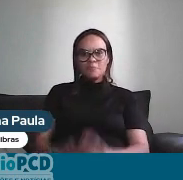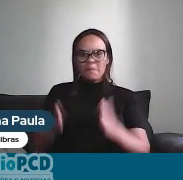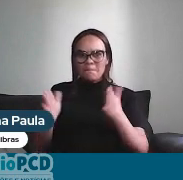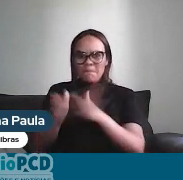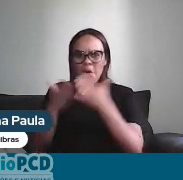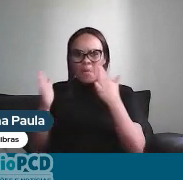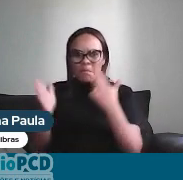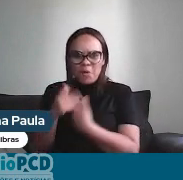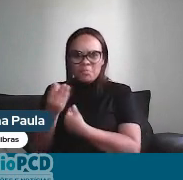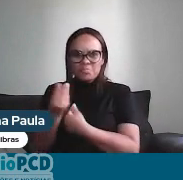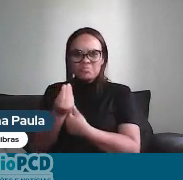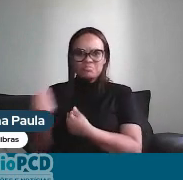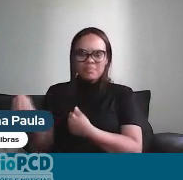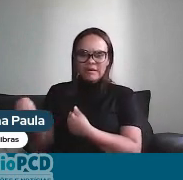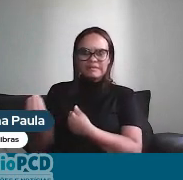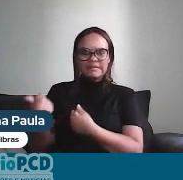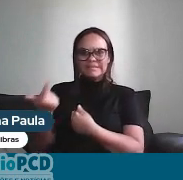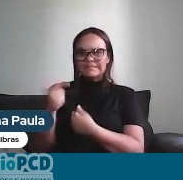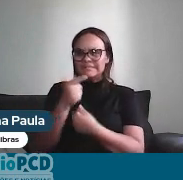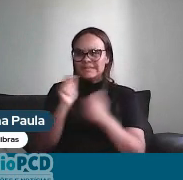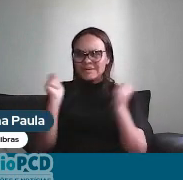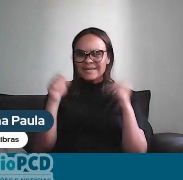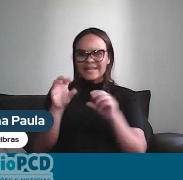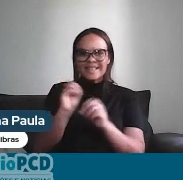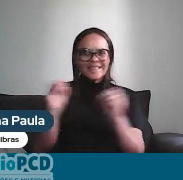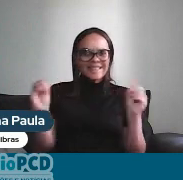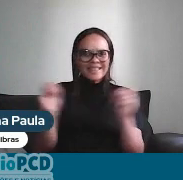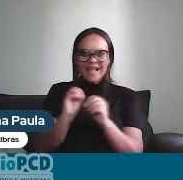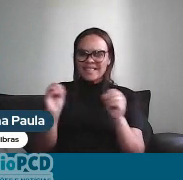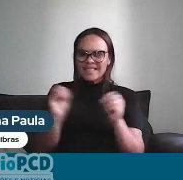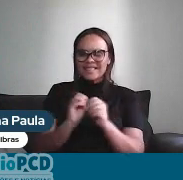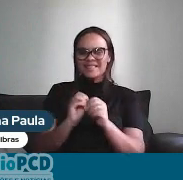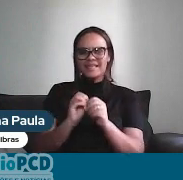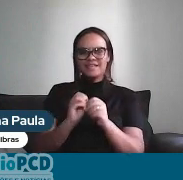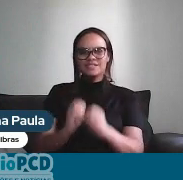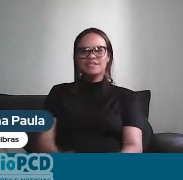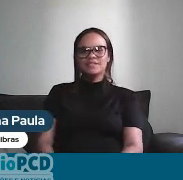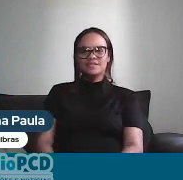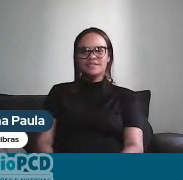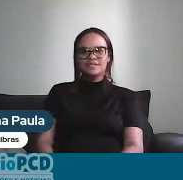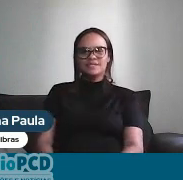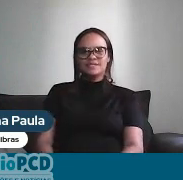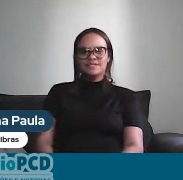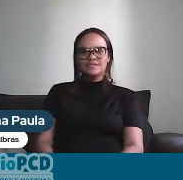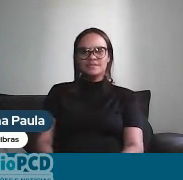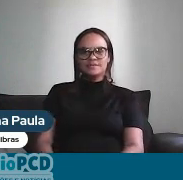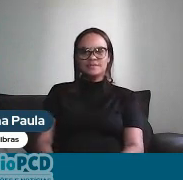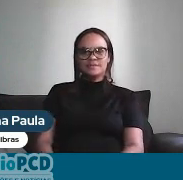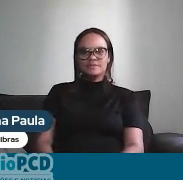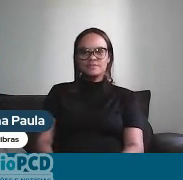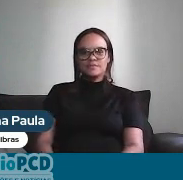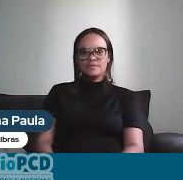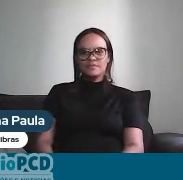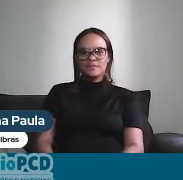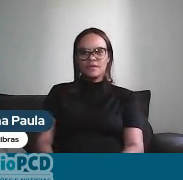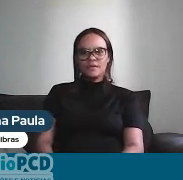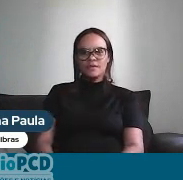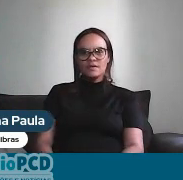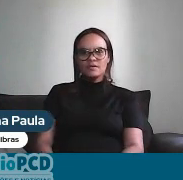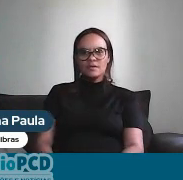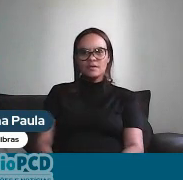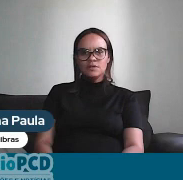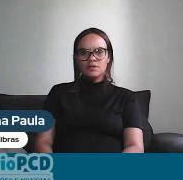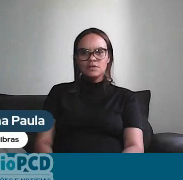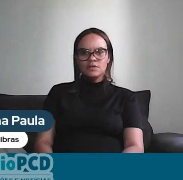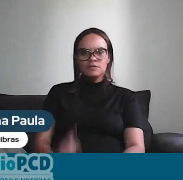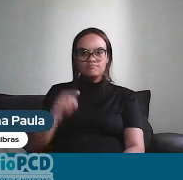miseráveis, aquelas que não têm condição nenhuma, alta vulnerabilidade social. Mas nós precisamos fazer com que